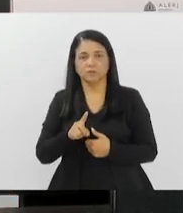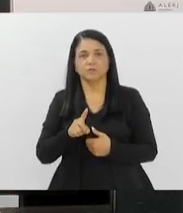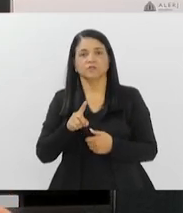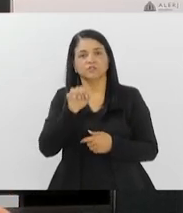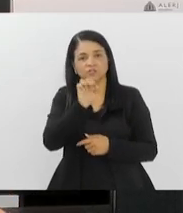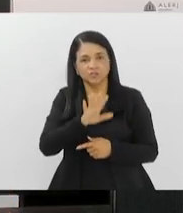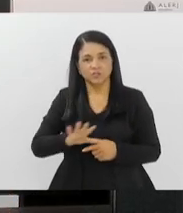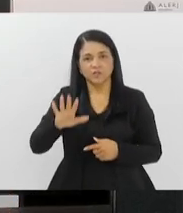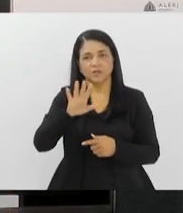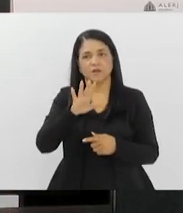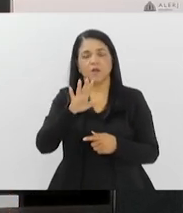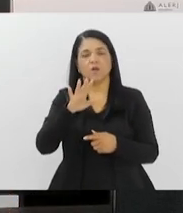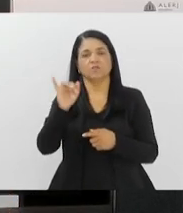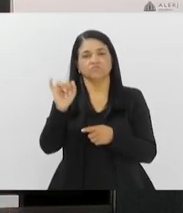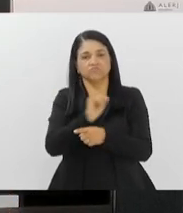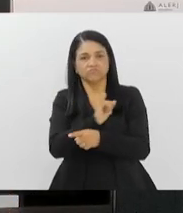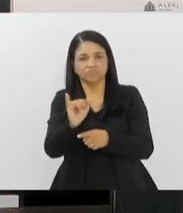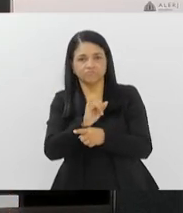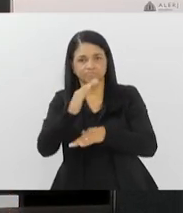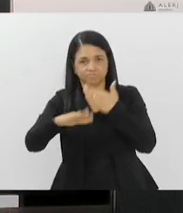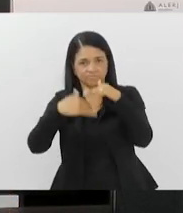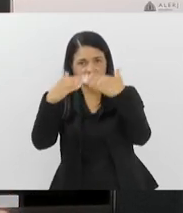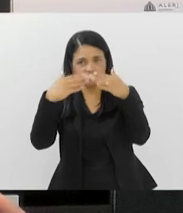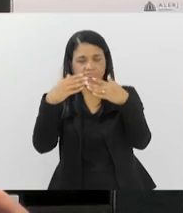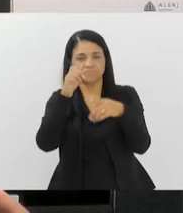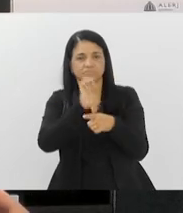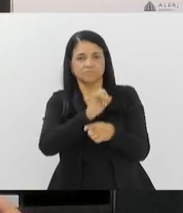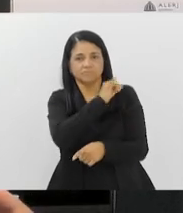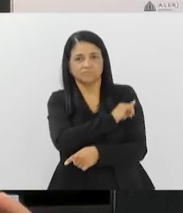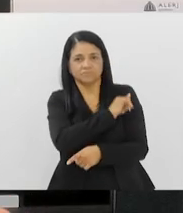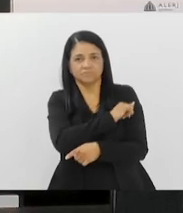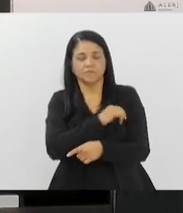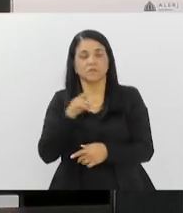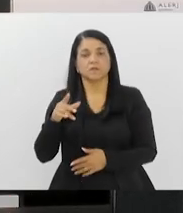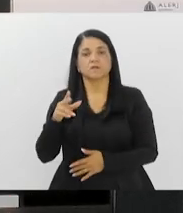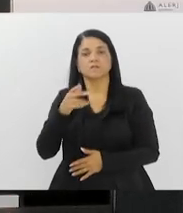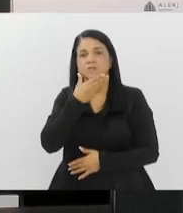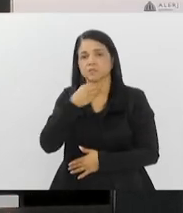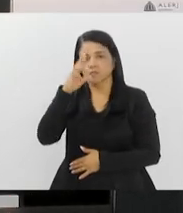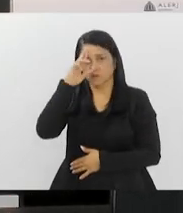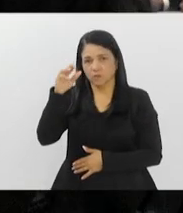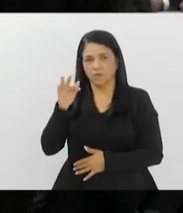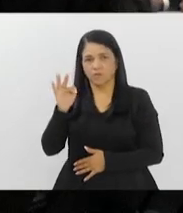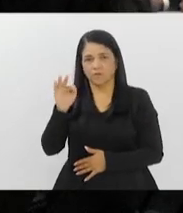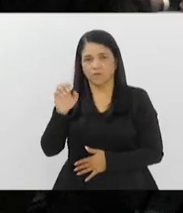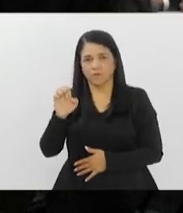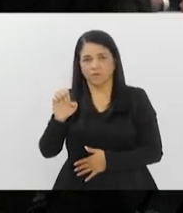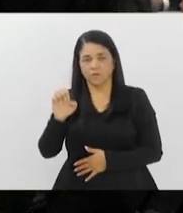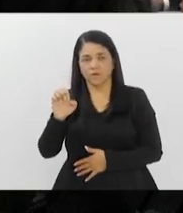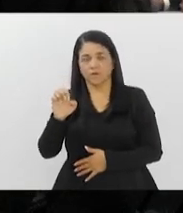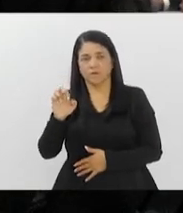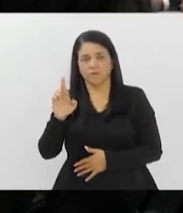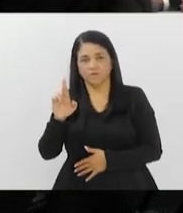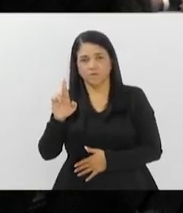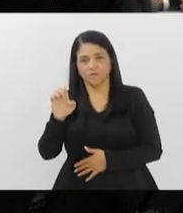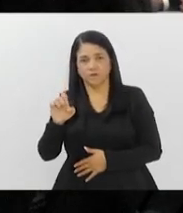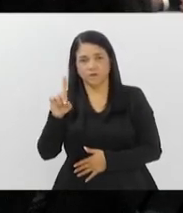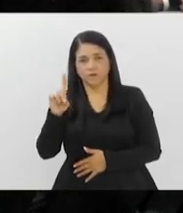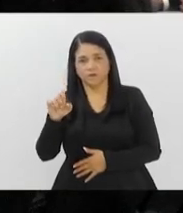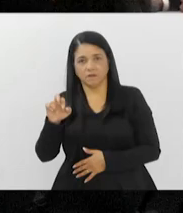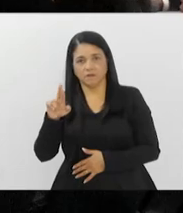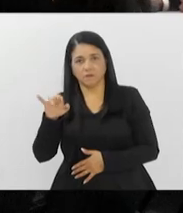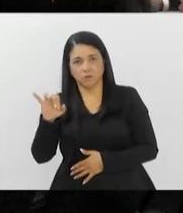Desenvolvimento Estratégico do Estado do Rio de Janeiro, o senhor Frederico Lima. Bom dia.